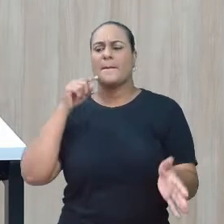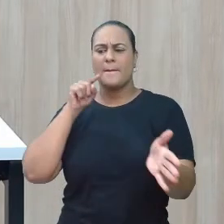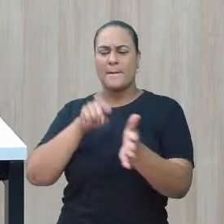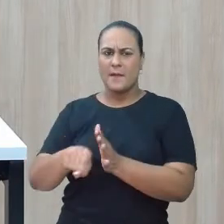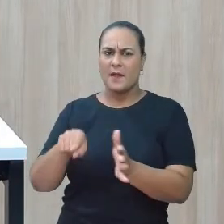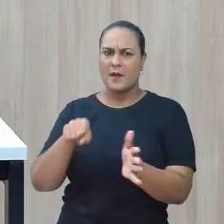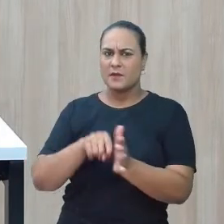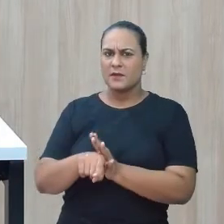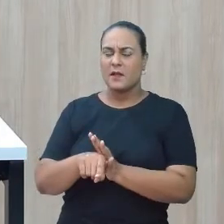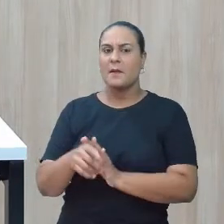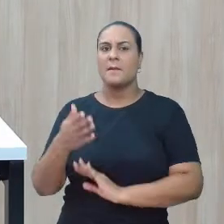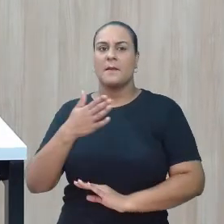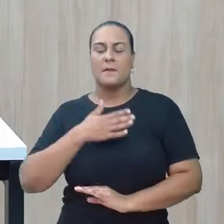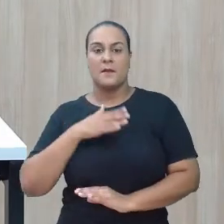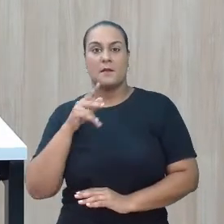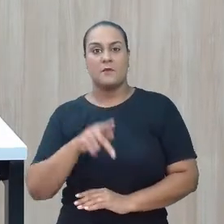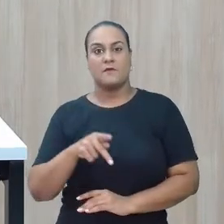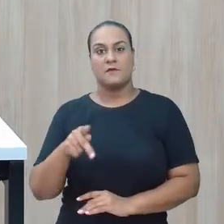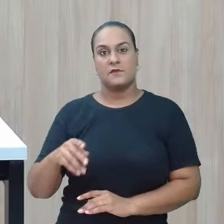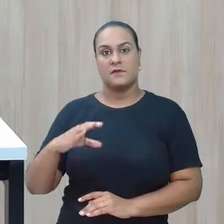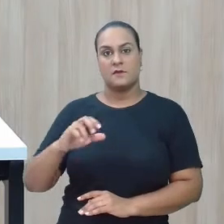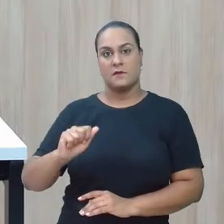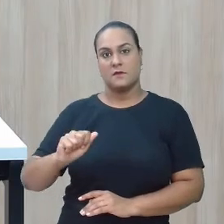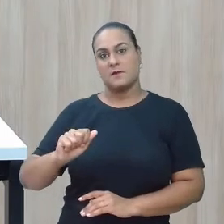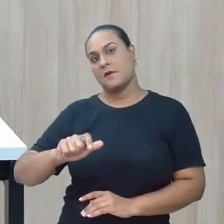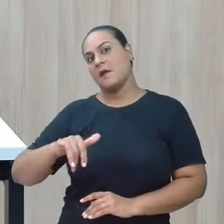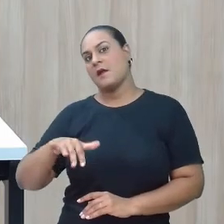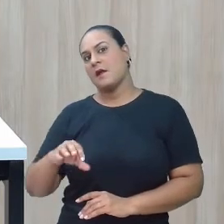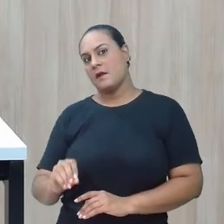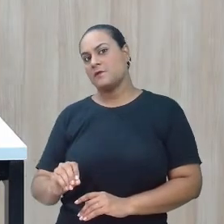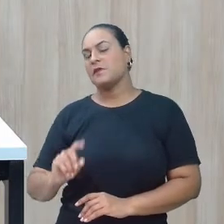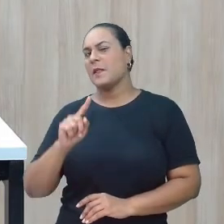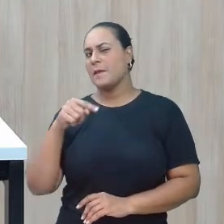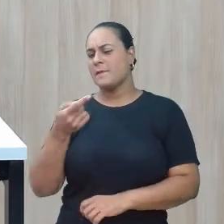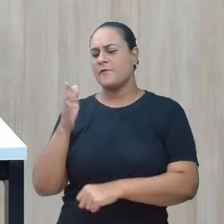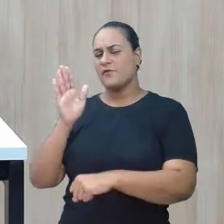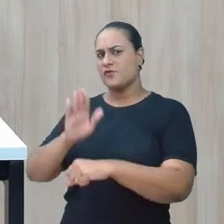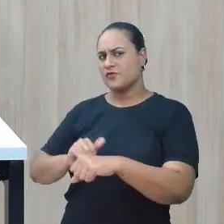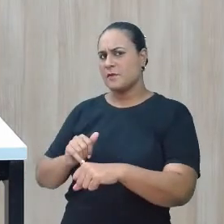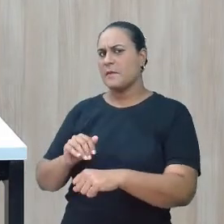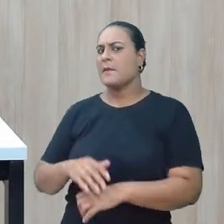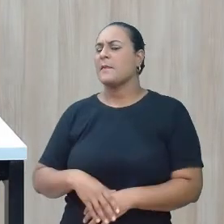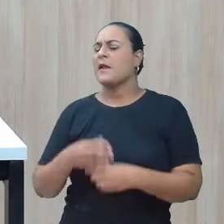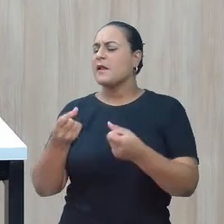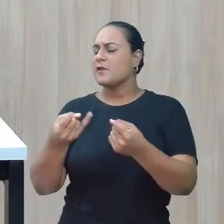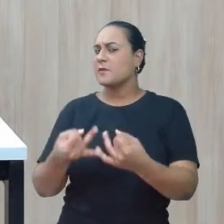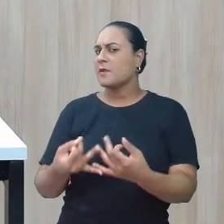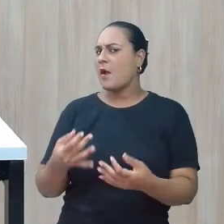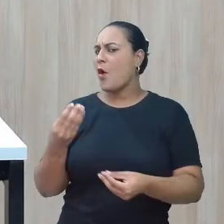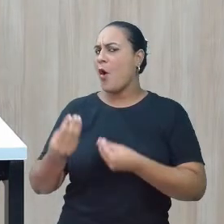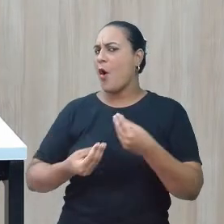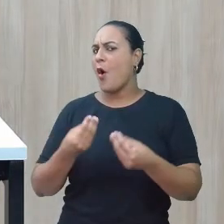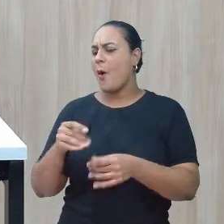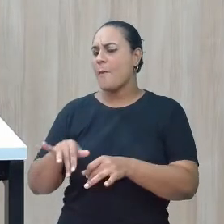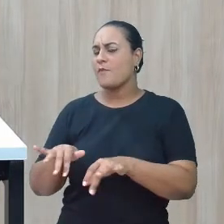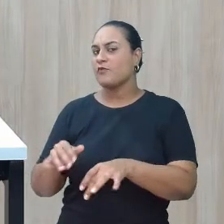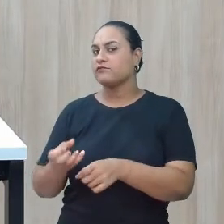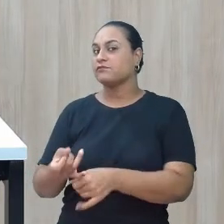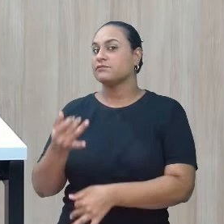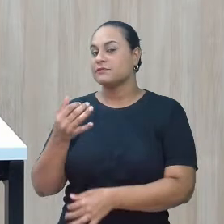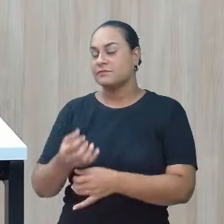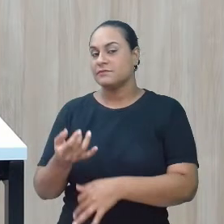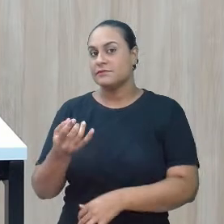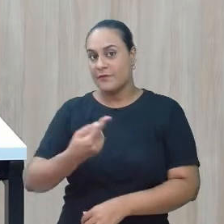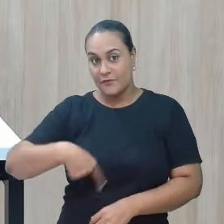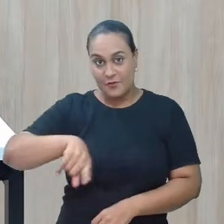gente, para mim, para a professora Cláudia, que daqui a pouco eu estarei chamando, para ela dizer como é que já está esse chat aí, como é que